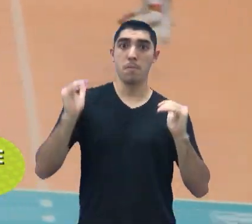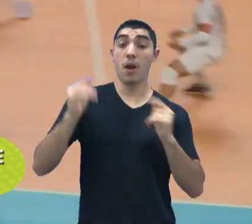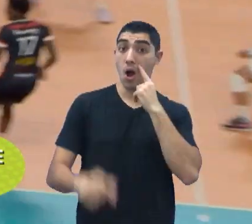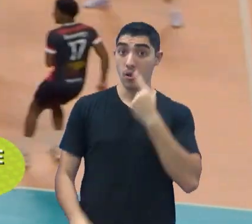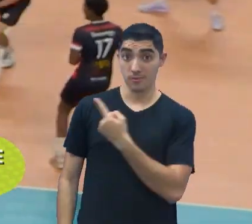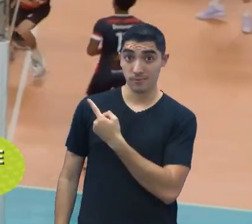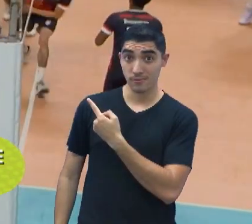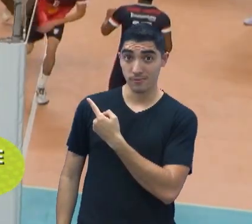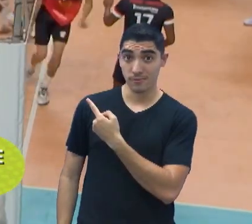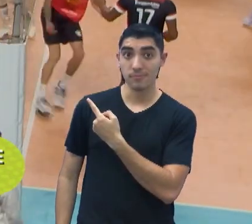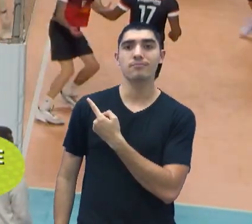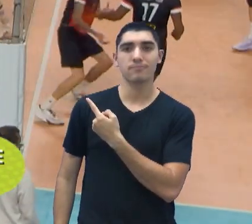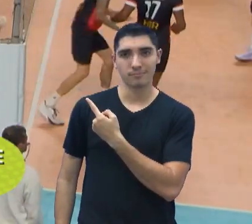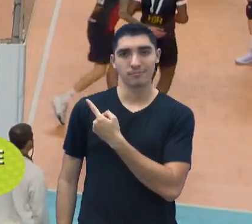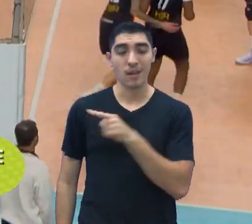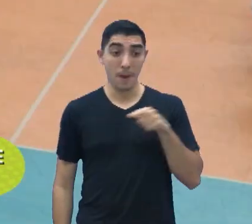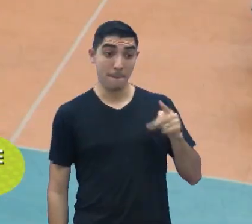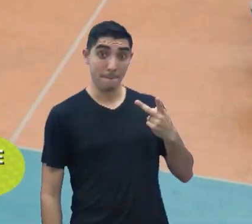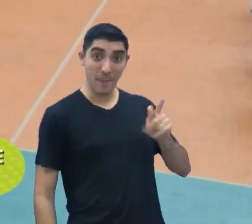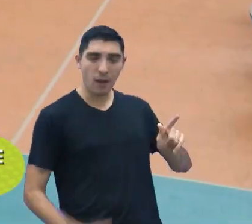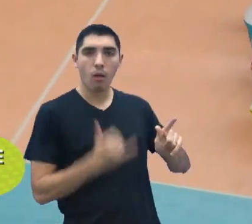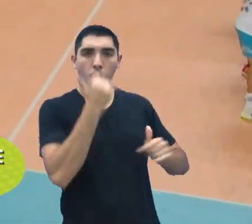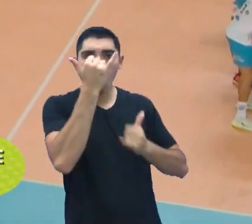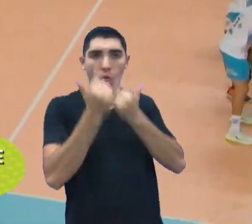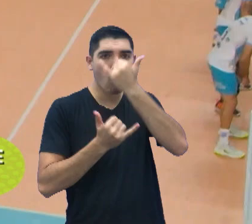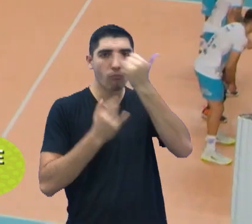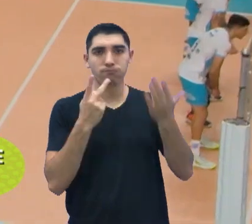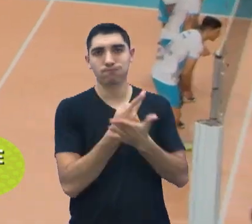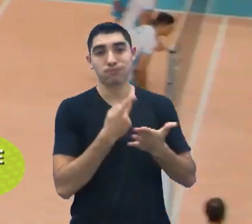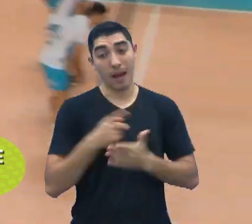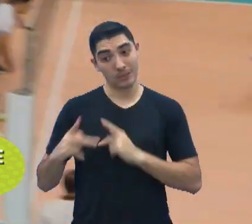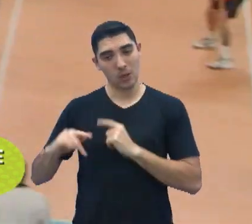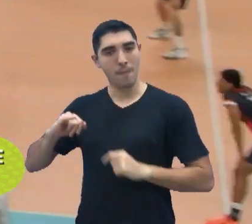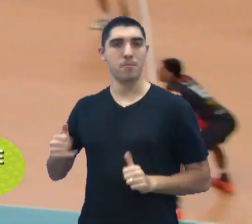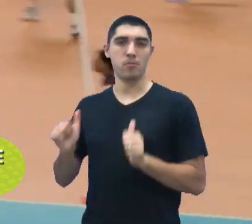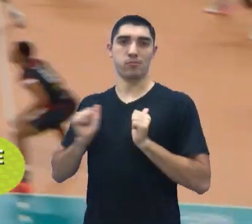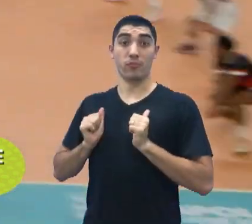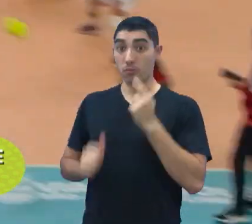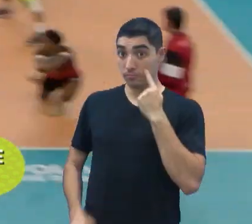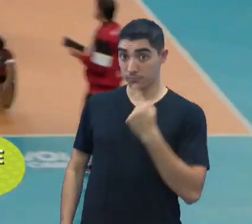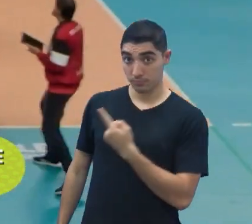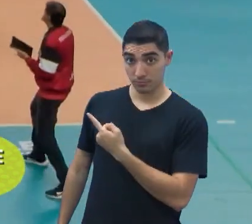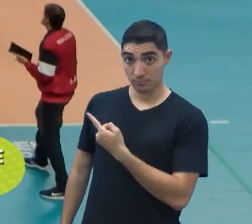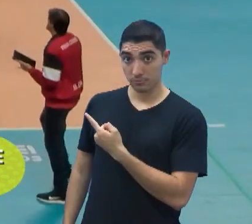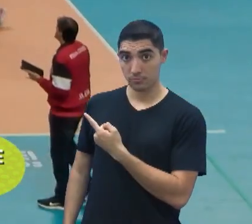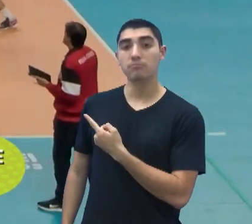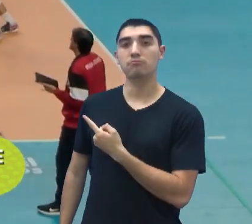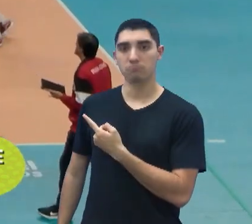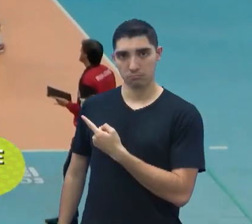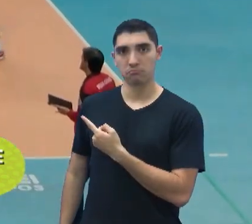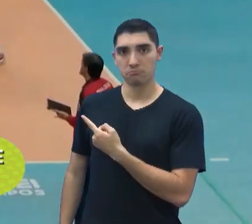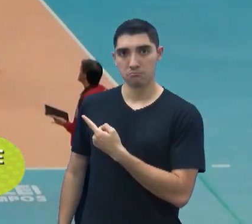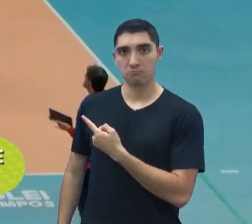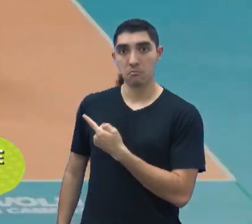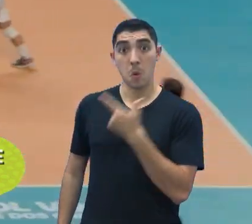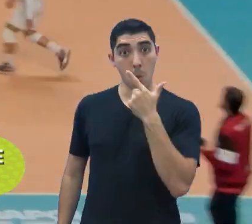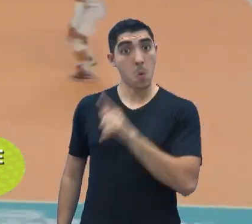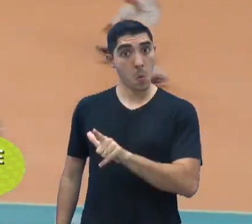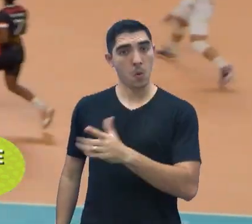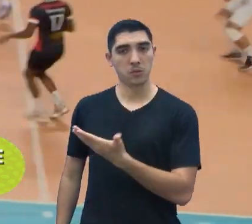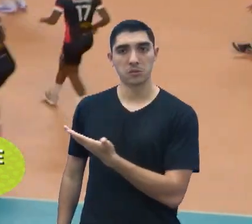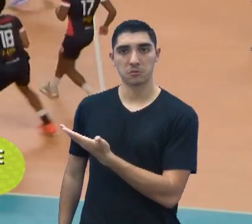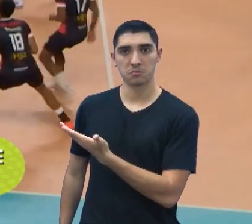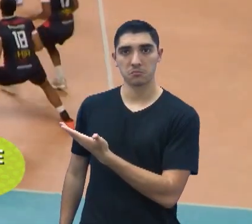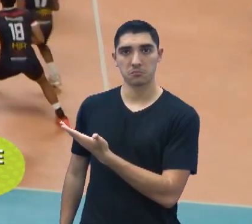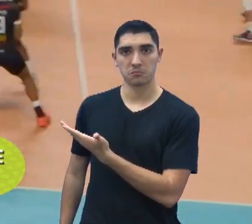dos sucessivos erros do Praia. Embora o time do Litoral Sul também fizesse seus pontinhos, como nesse